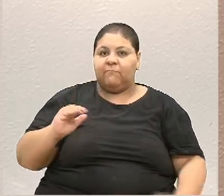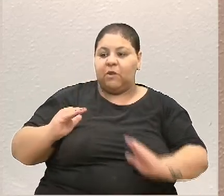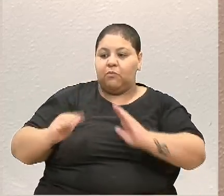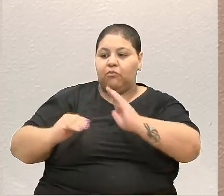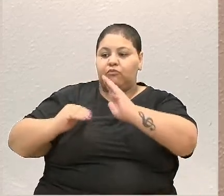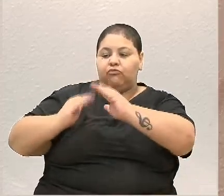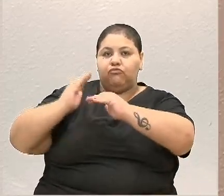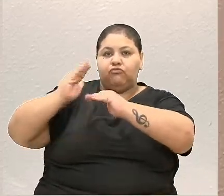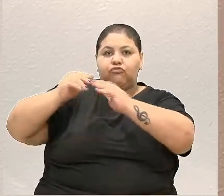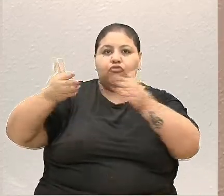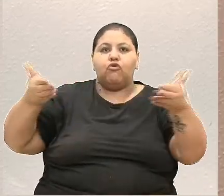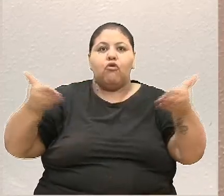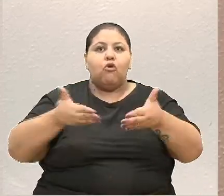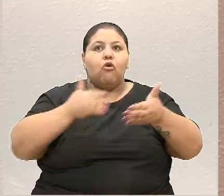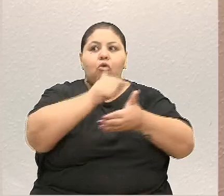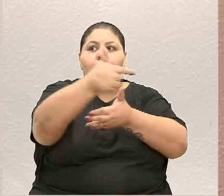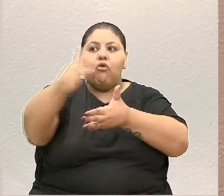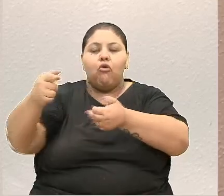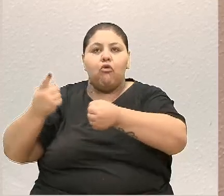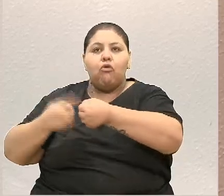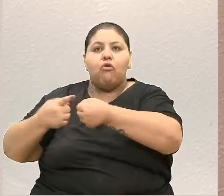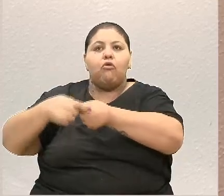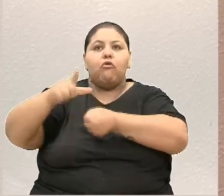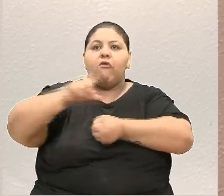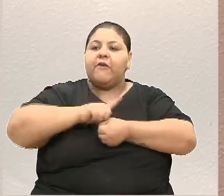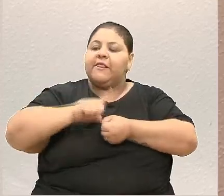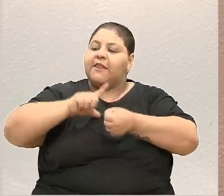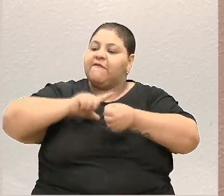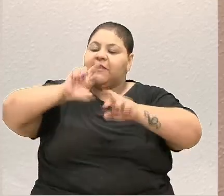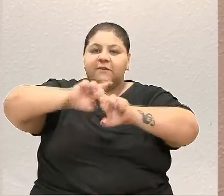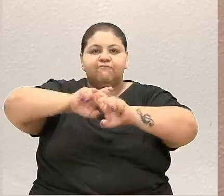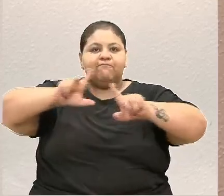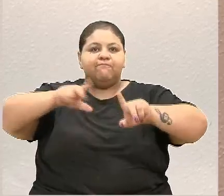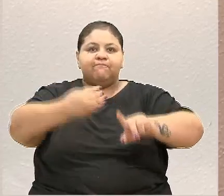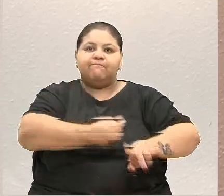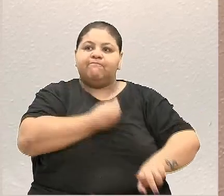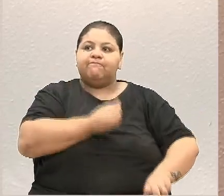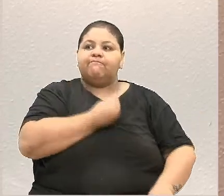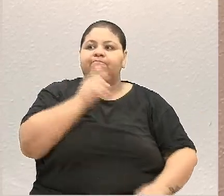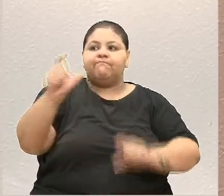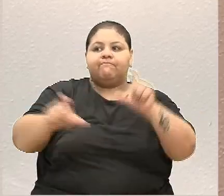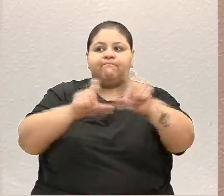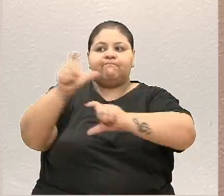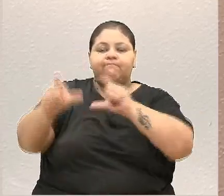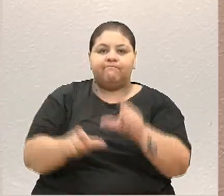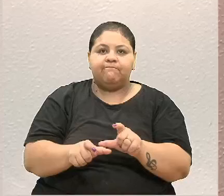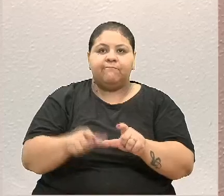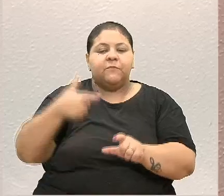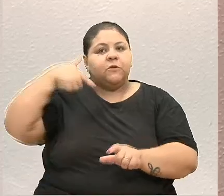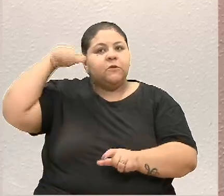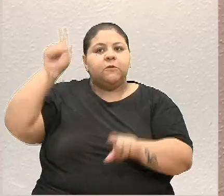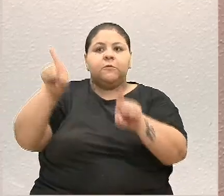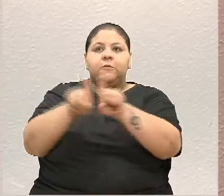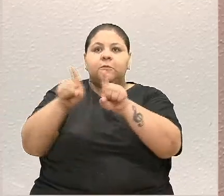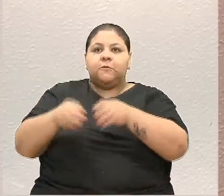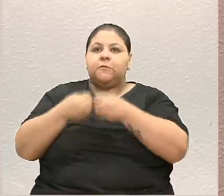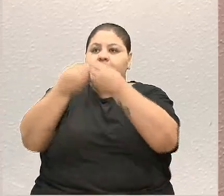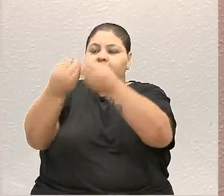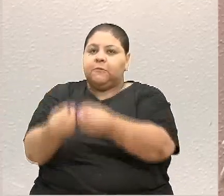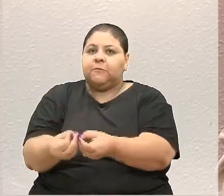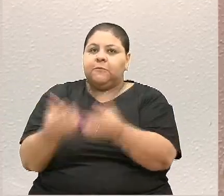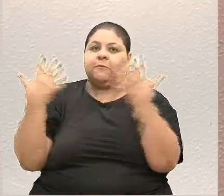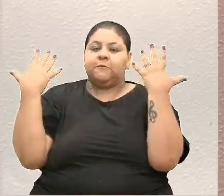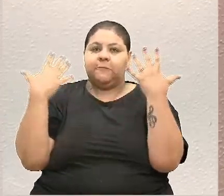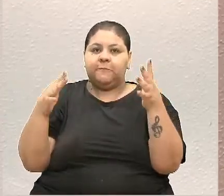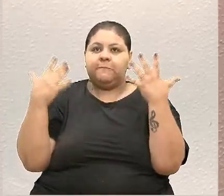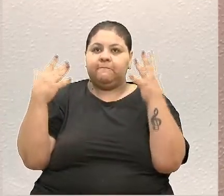crescendo, que hoje já está em outras cidades e que tem feito muita diferença na vida de muita gente. E ontem também entregamos um voto de congratulações